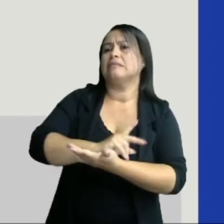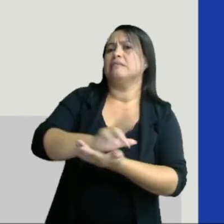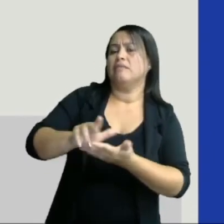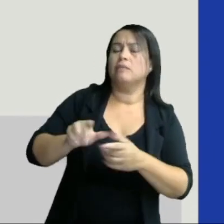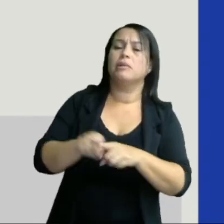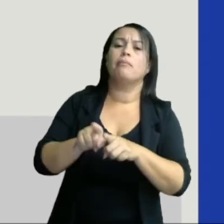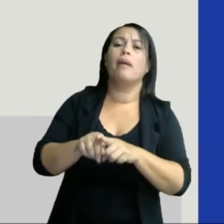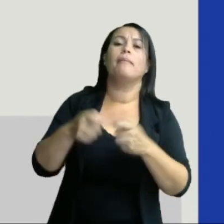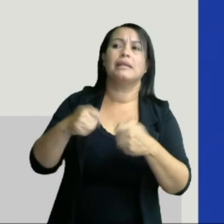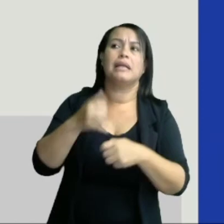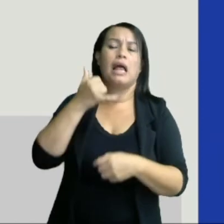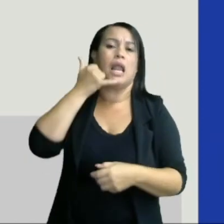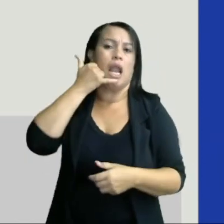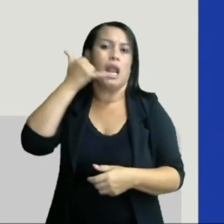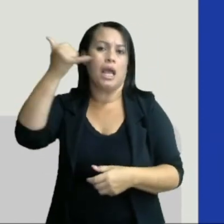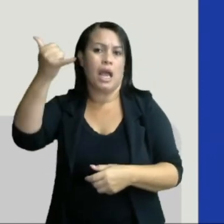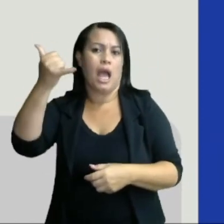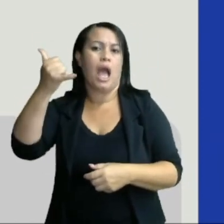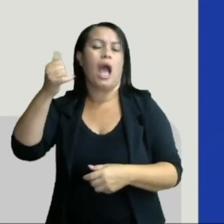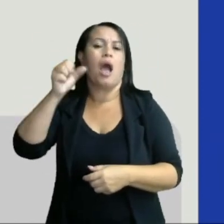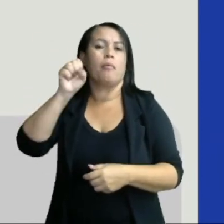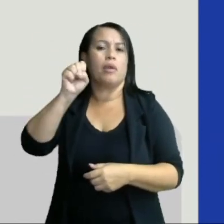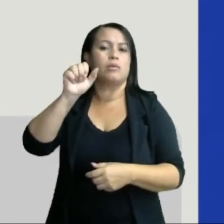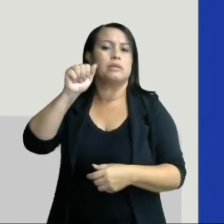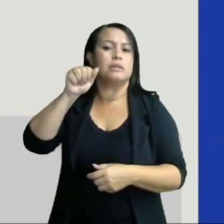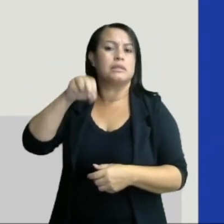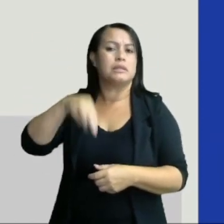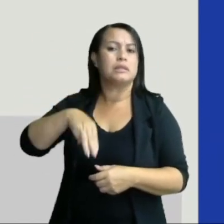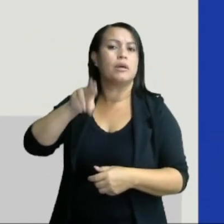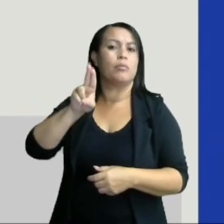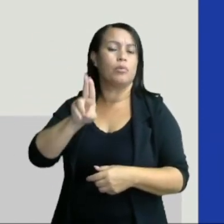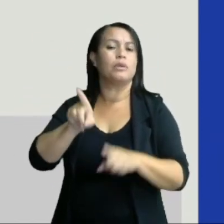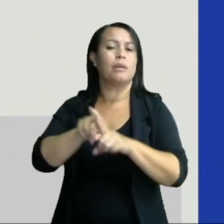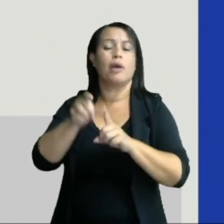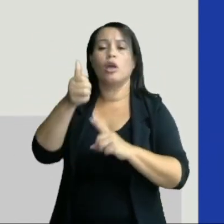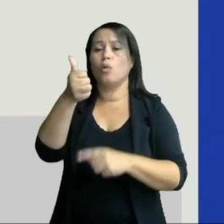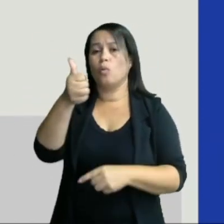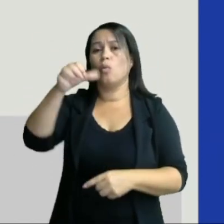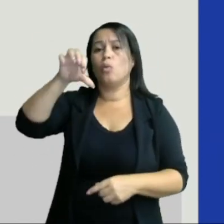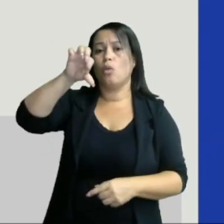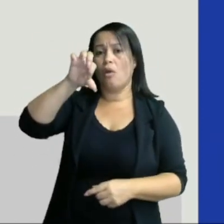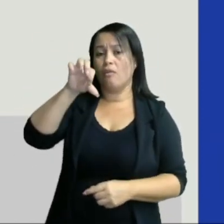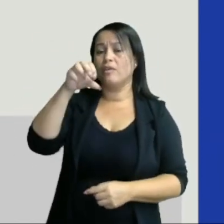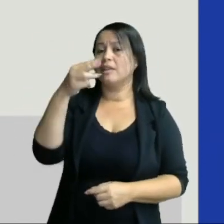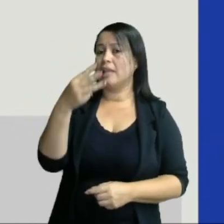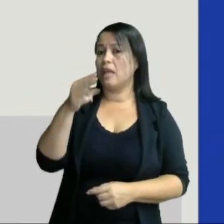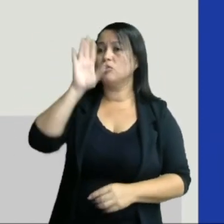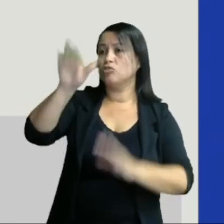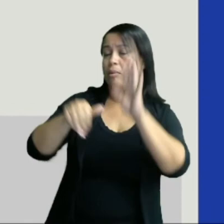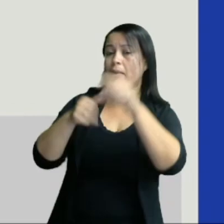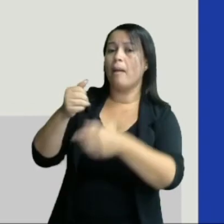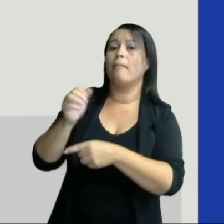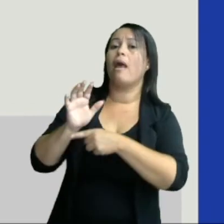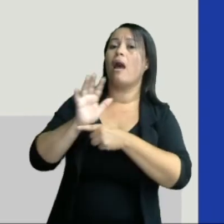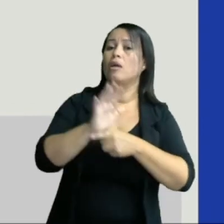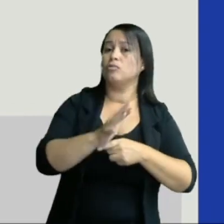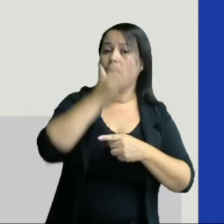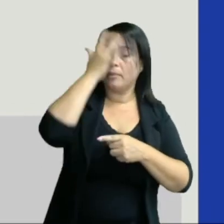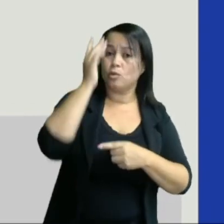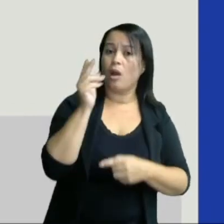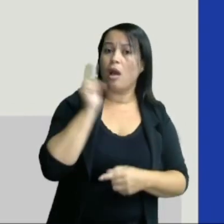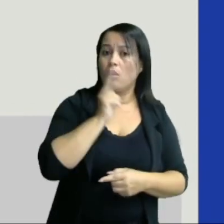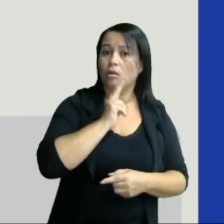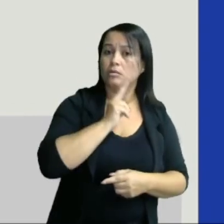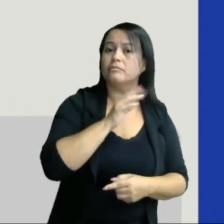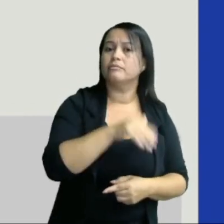também chamar o serviço médico, chamar o SAMU, ou com 193 para socorrer essa pessoa.